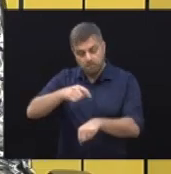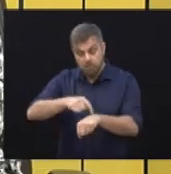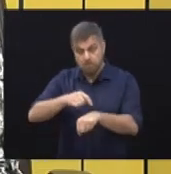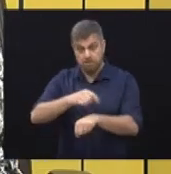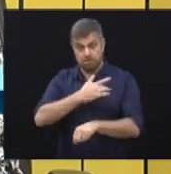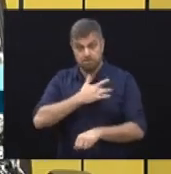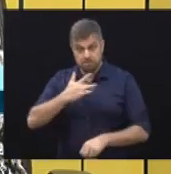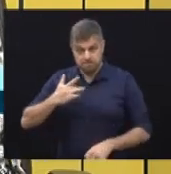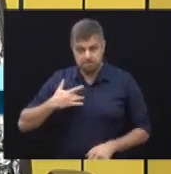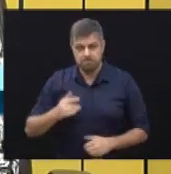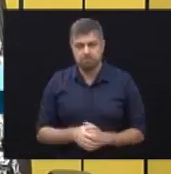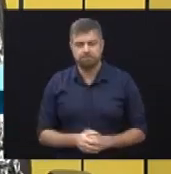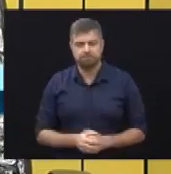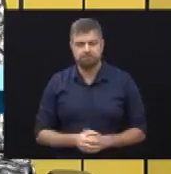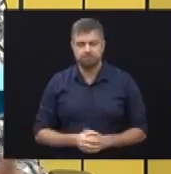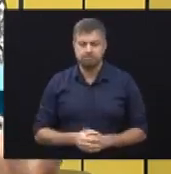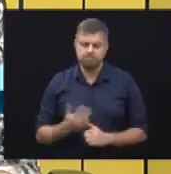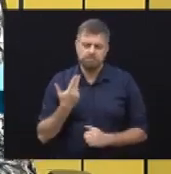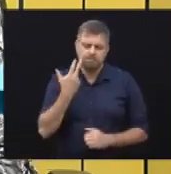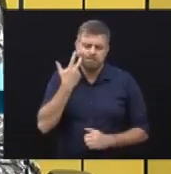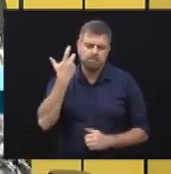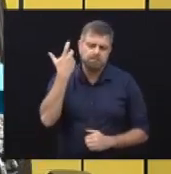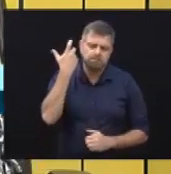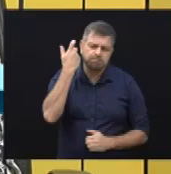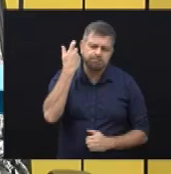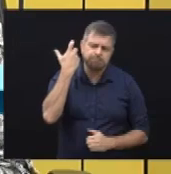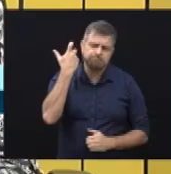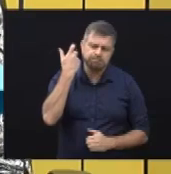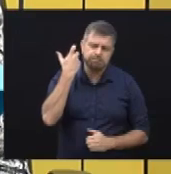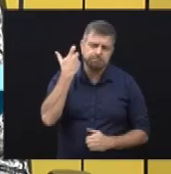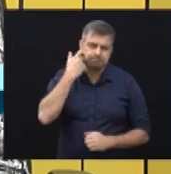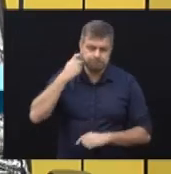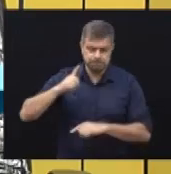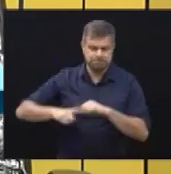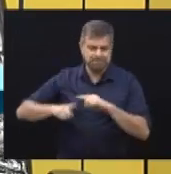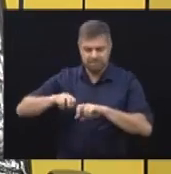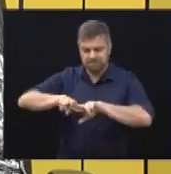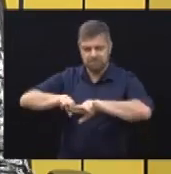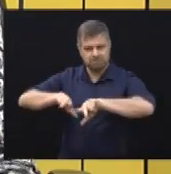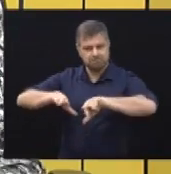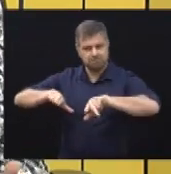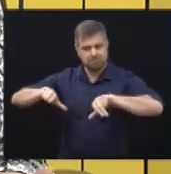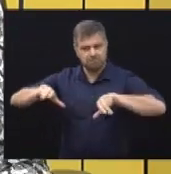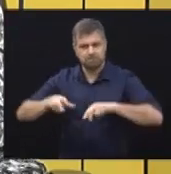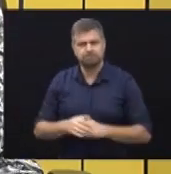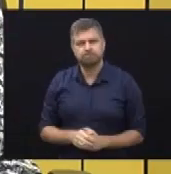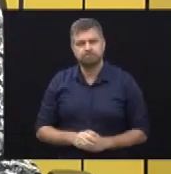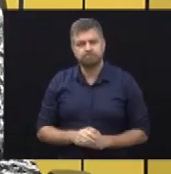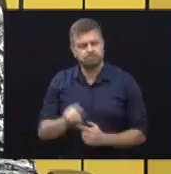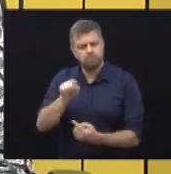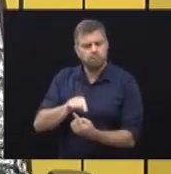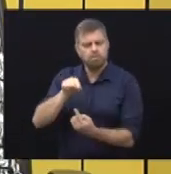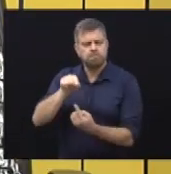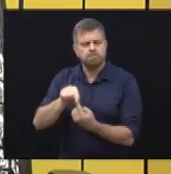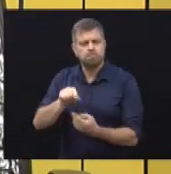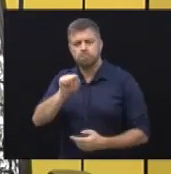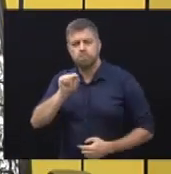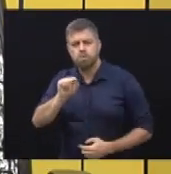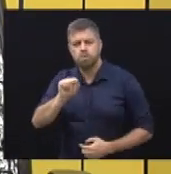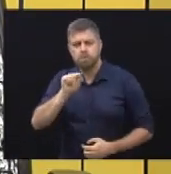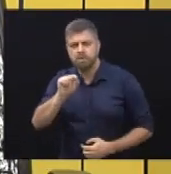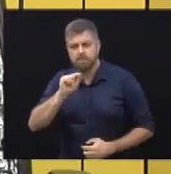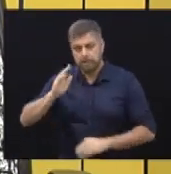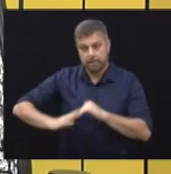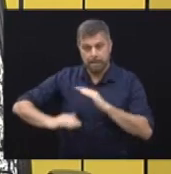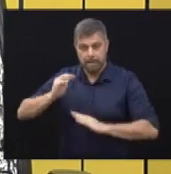Começando mais um Momento Saúde. Preenchedores faciais, ácido hialurônico, toxina botulínica. Tudo isso tem a